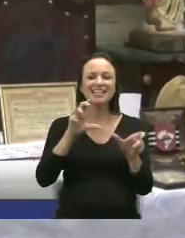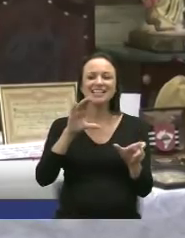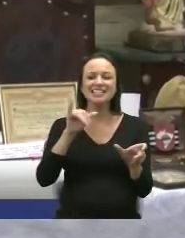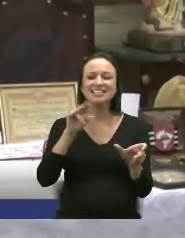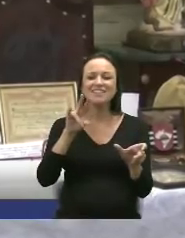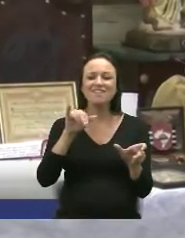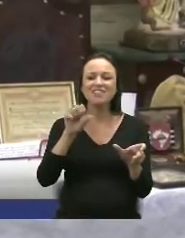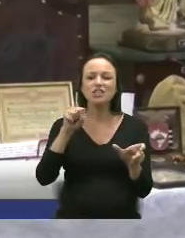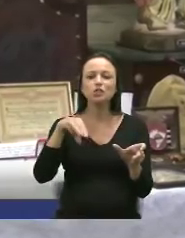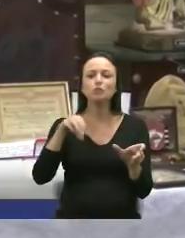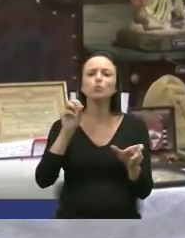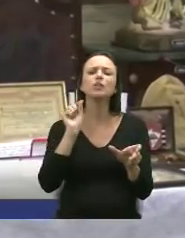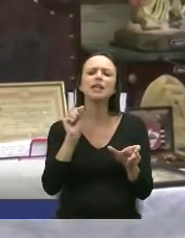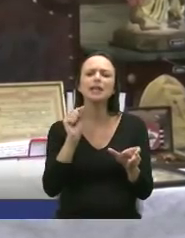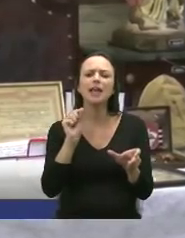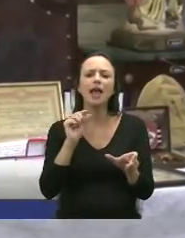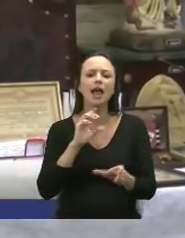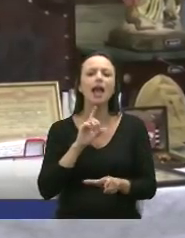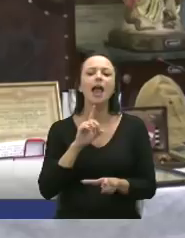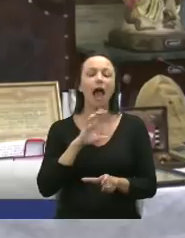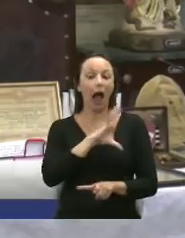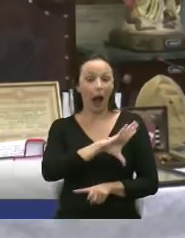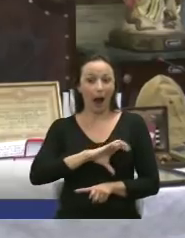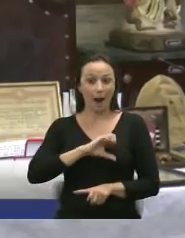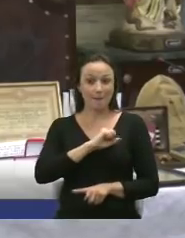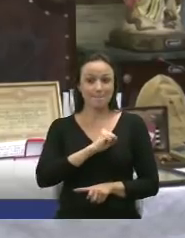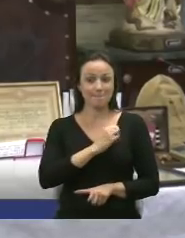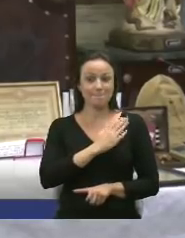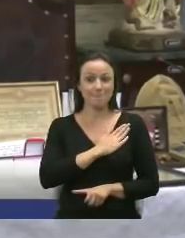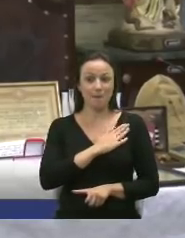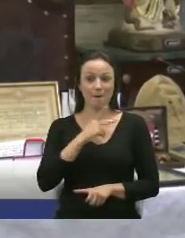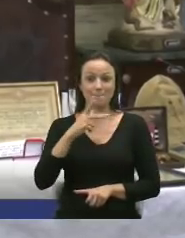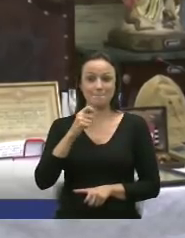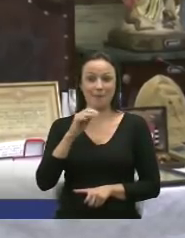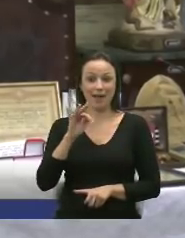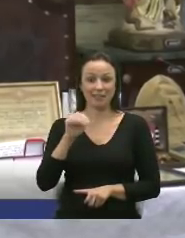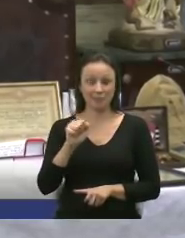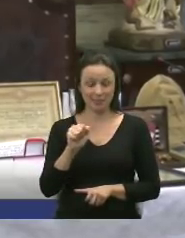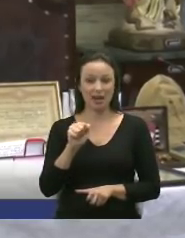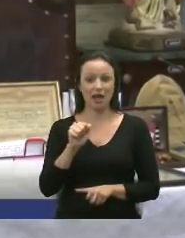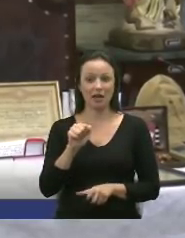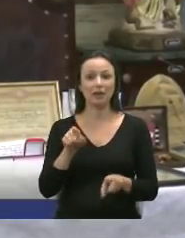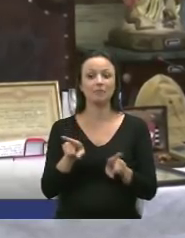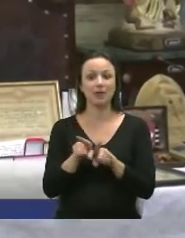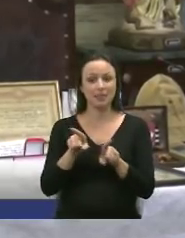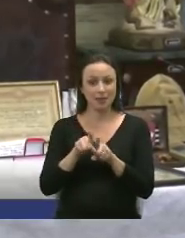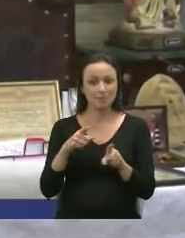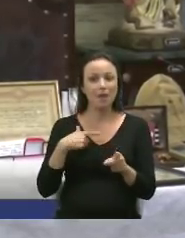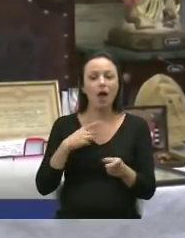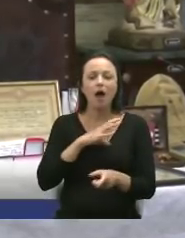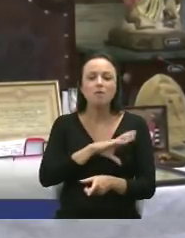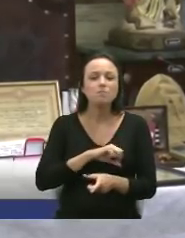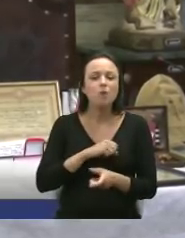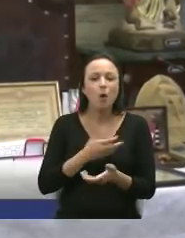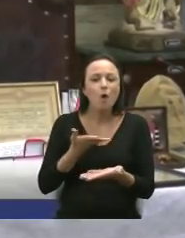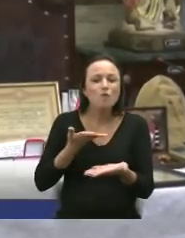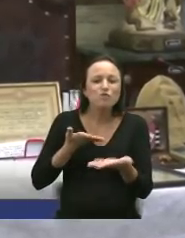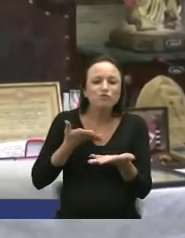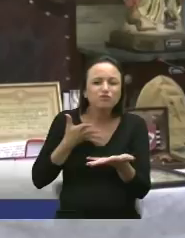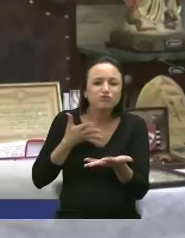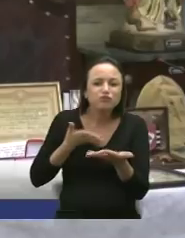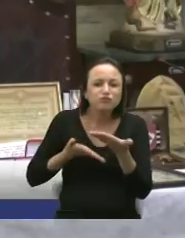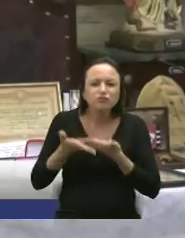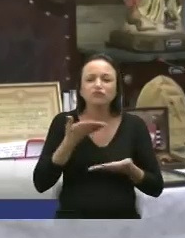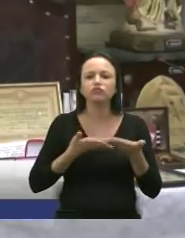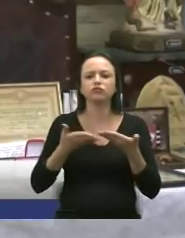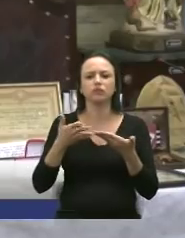pátria. Era o amor à pátria e era o envolvimento. Então busquemos nos envolver. De repente é um diálogo com aquele garoto,